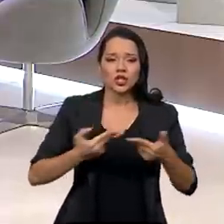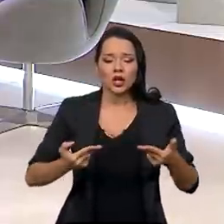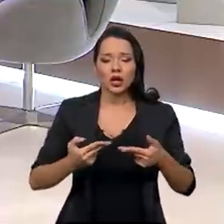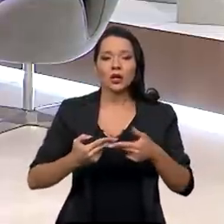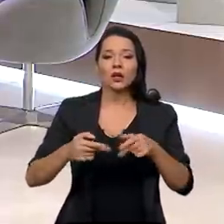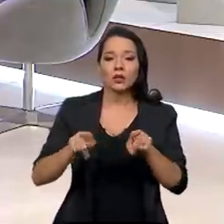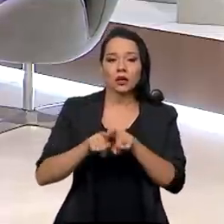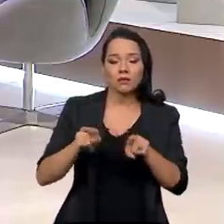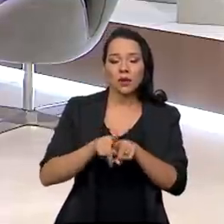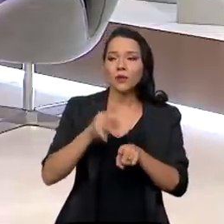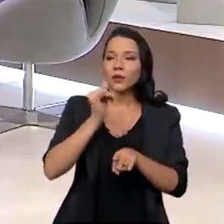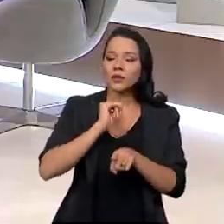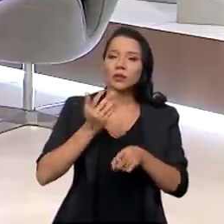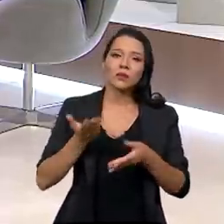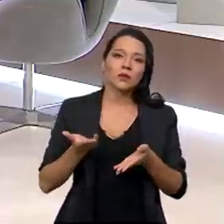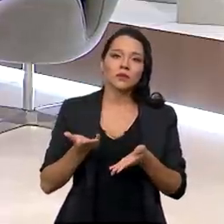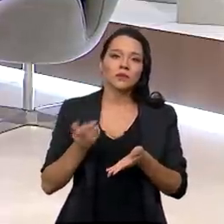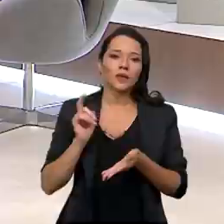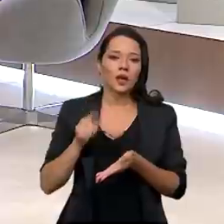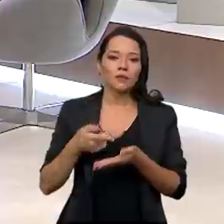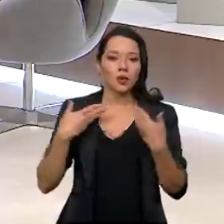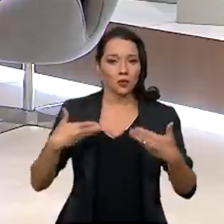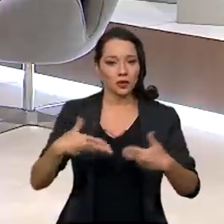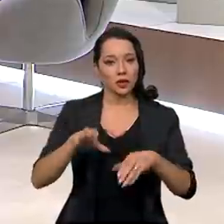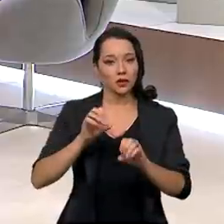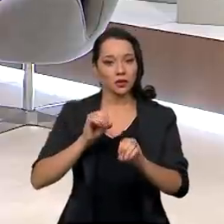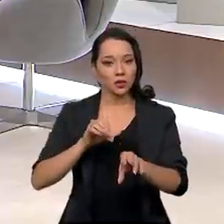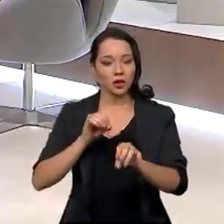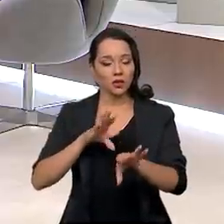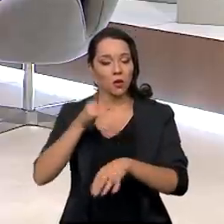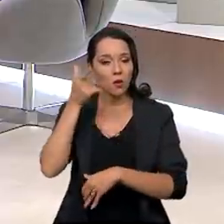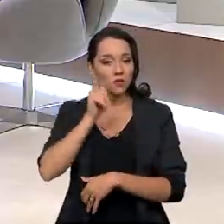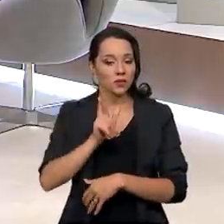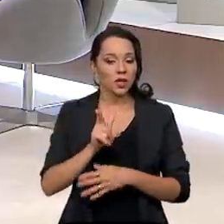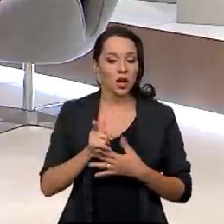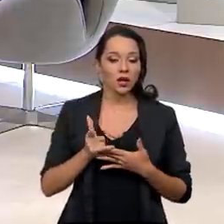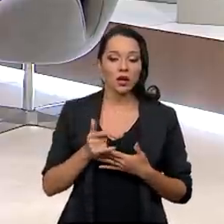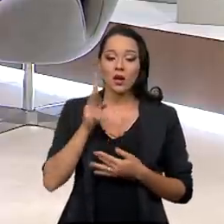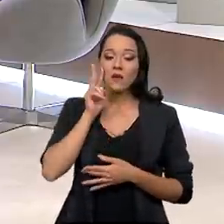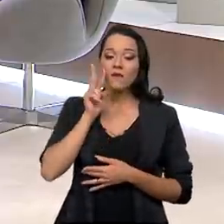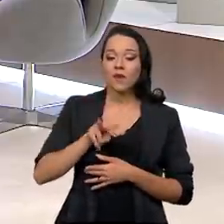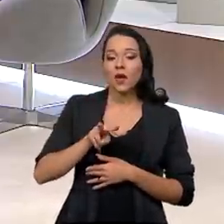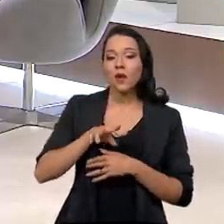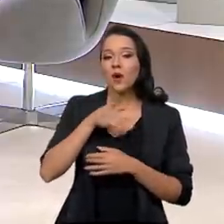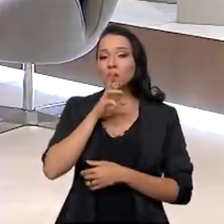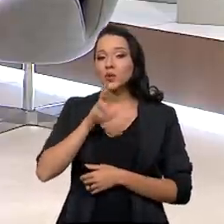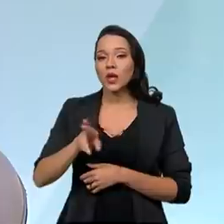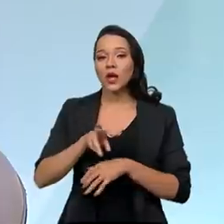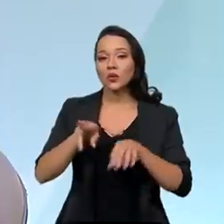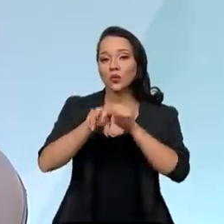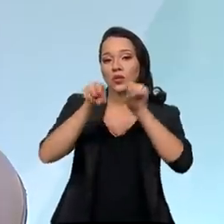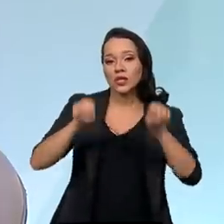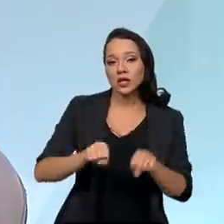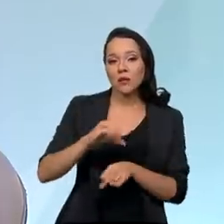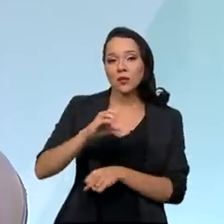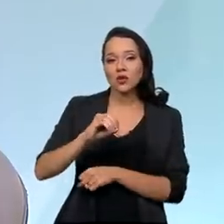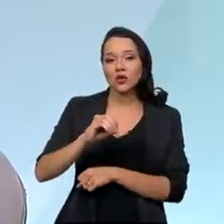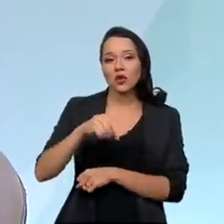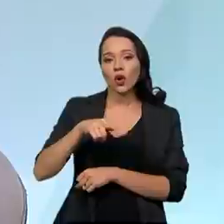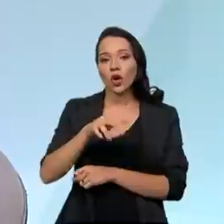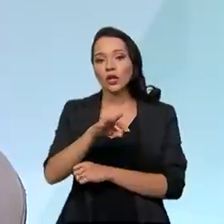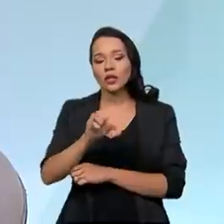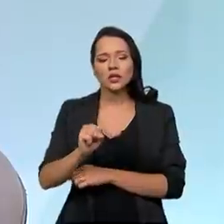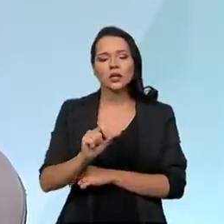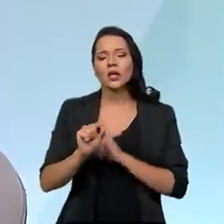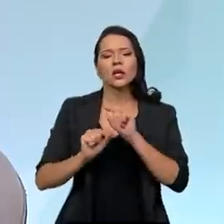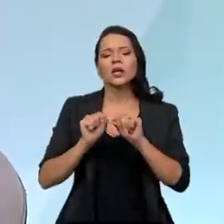por exemplo, para que o Ministério da Educação consiga enxergar os resultados do sistema de cotas. Quem foi